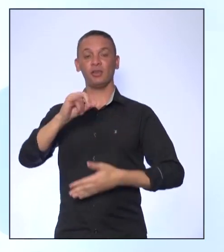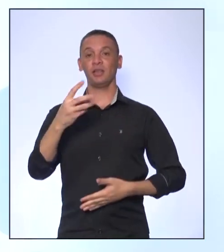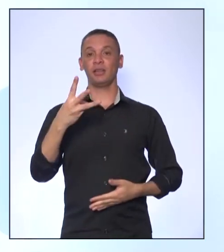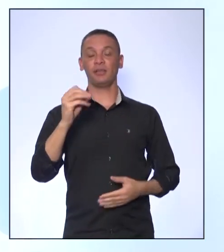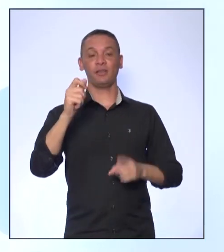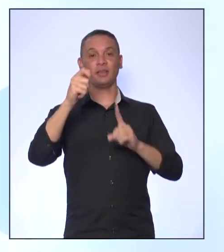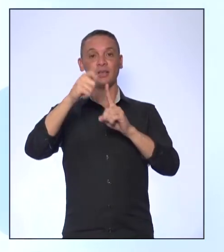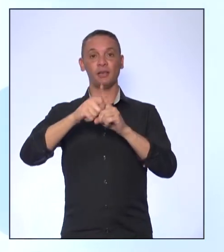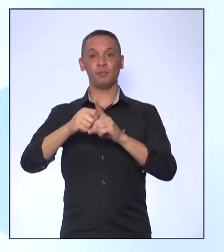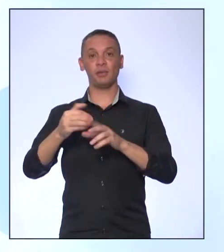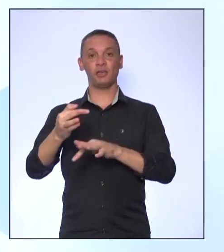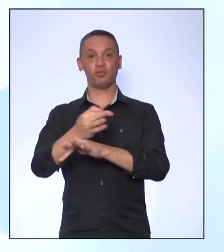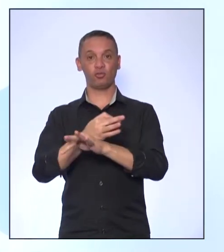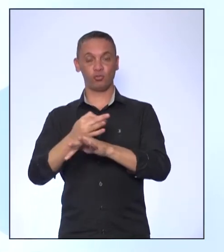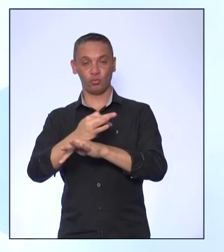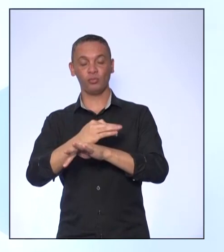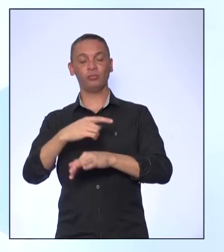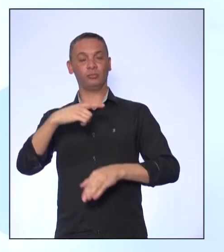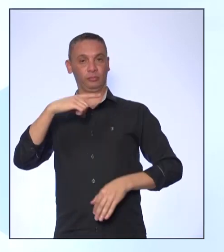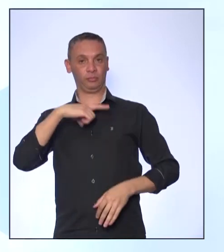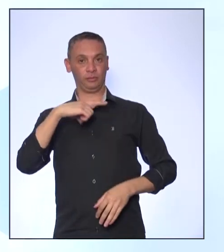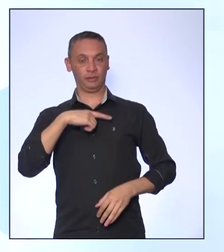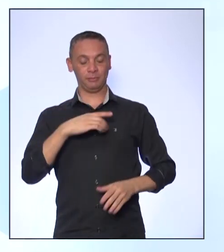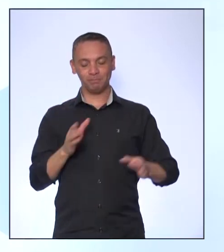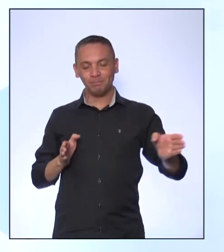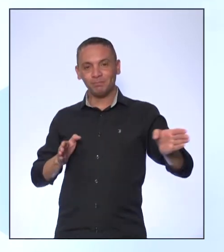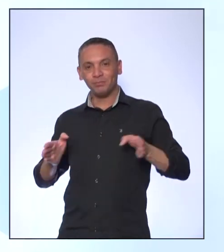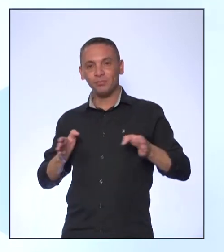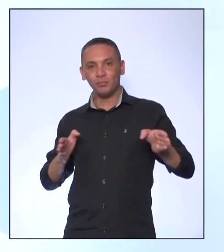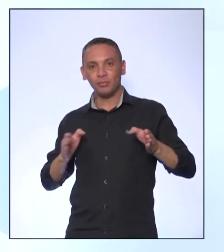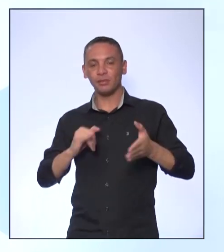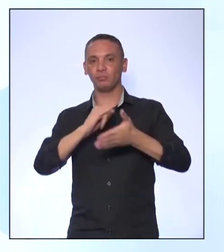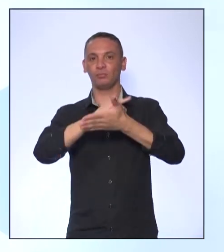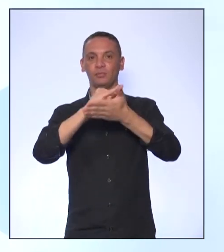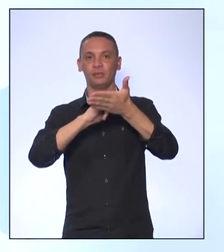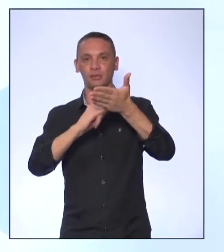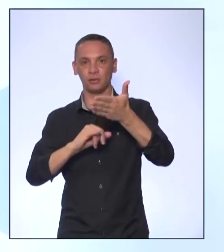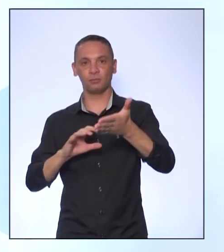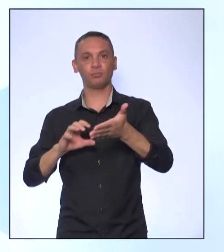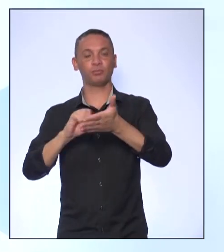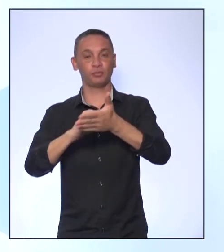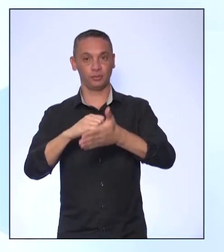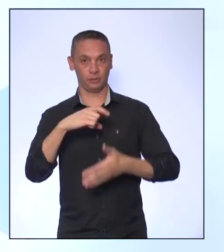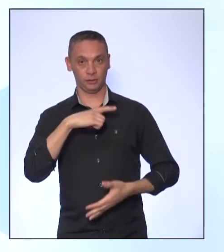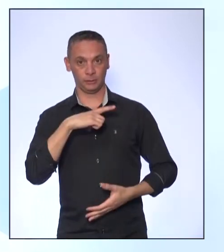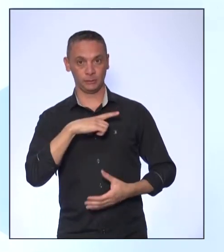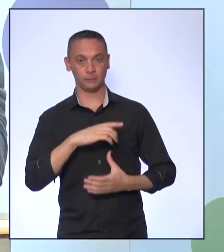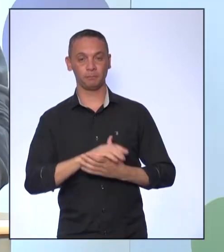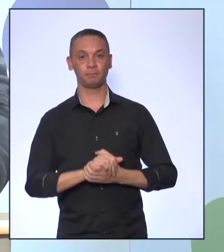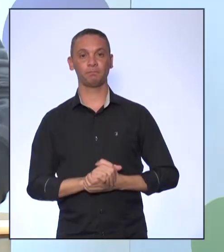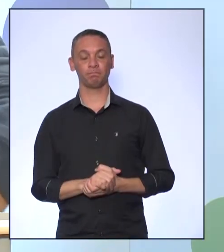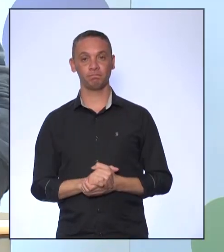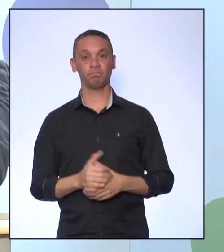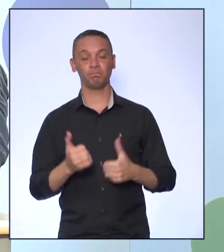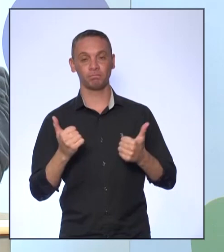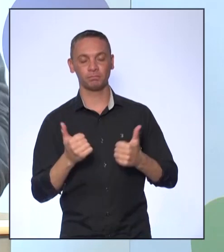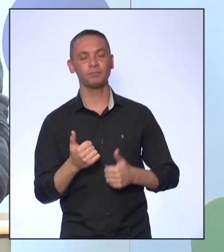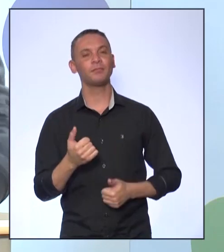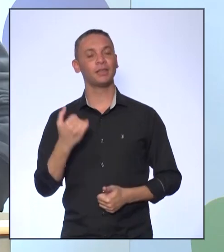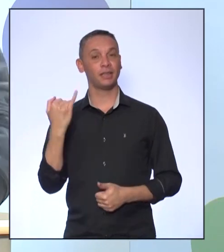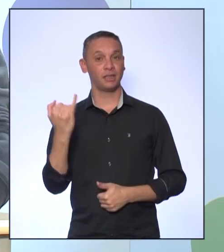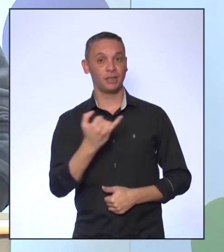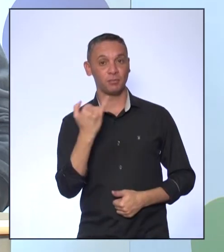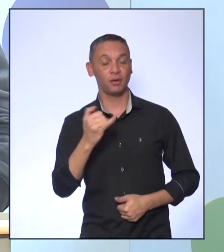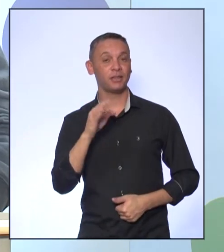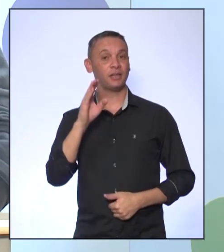nós temos tempo suficiente para as inscrições. Tá ok, professor? Muito bom, é sempre bom lembrar